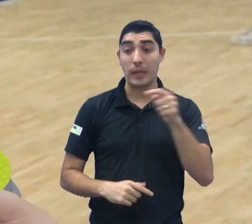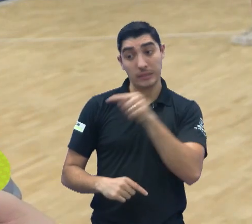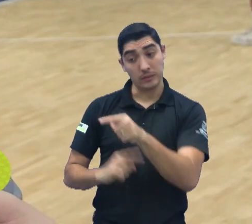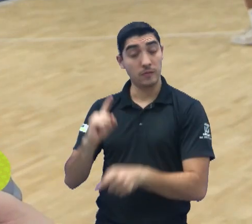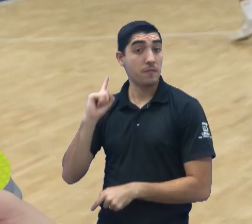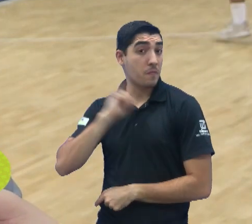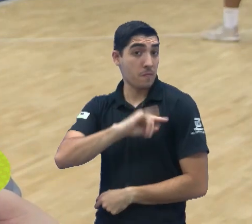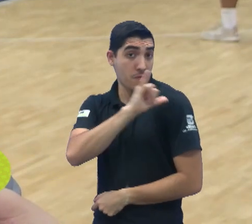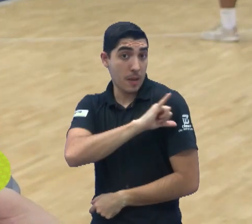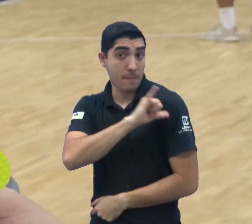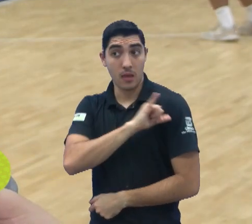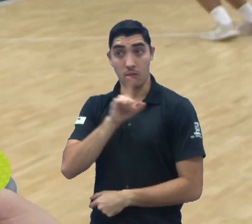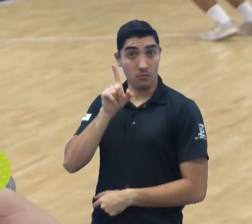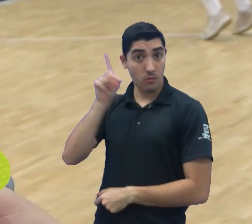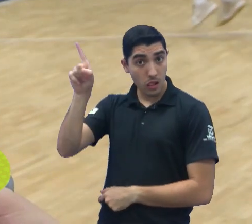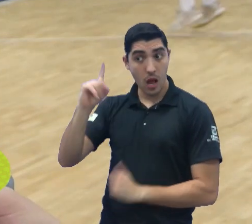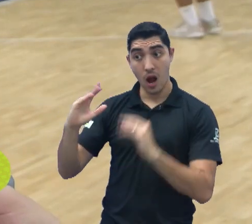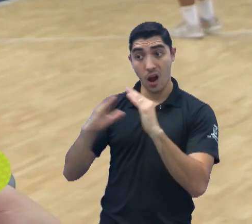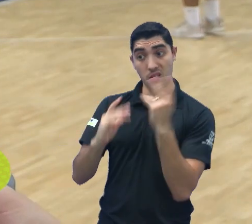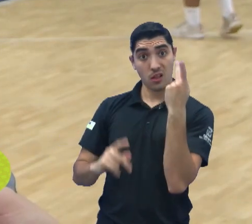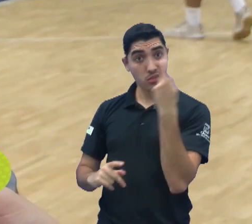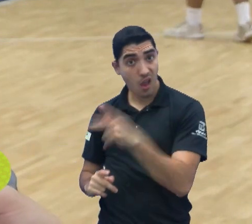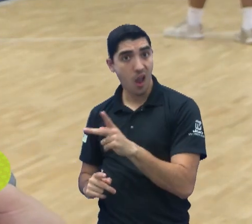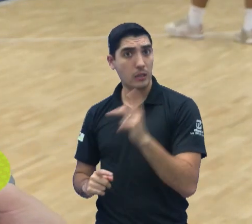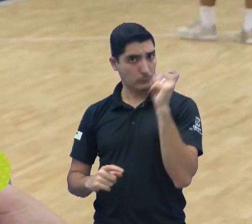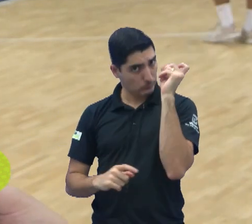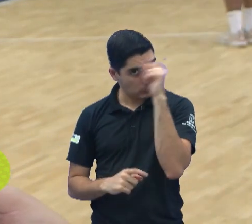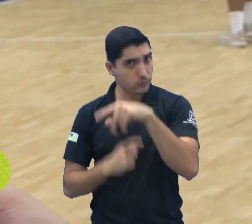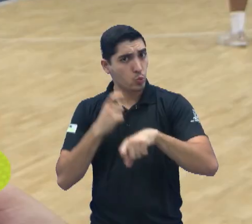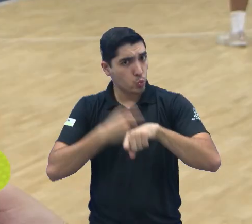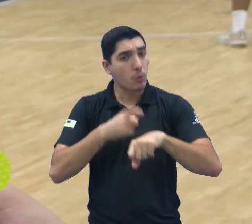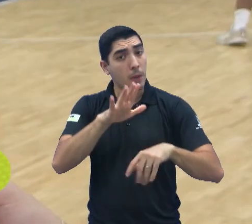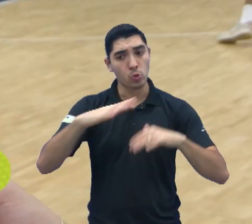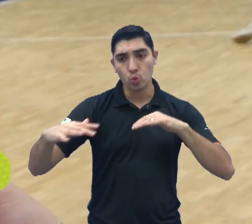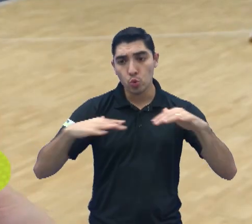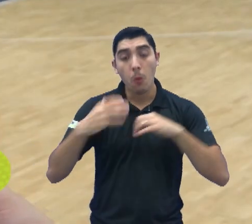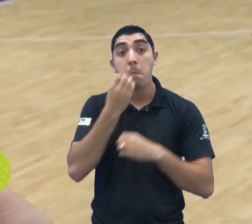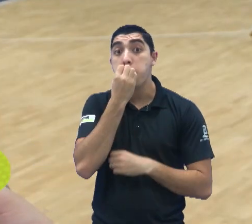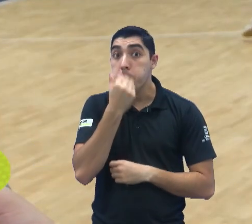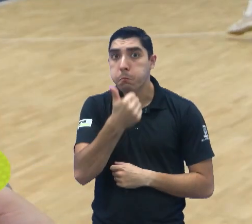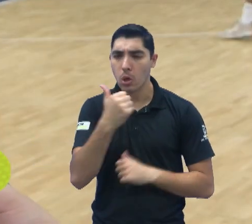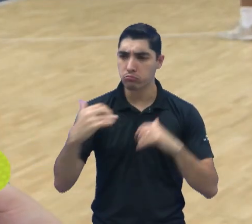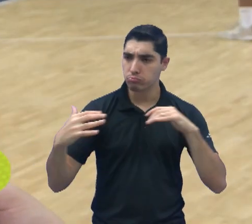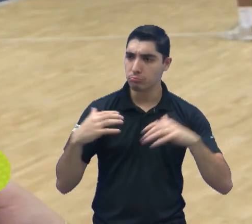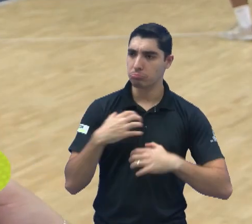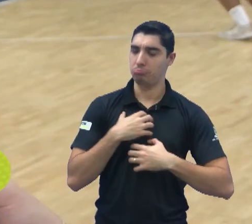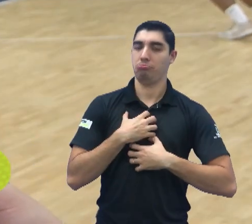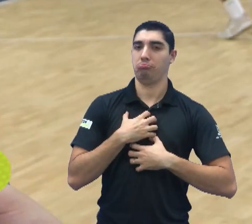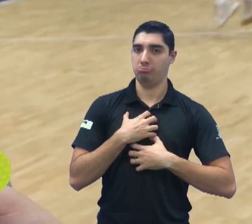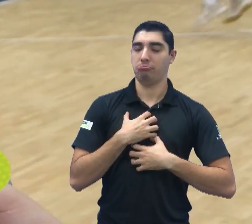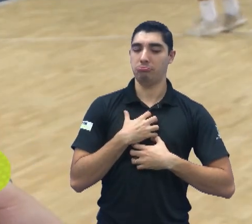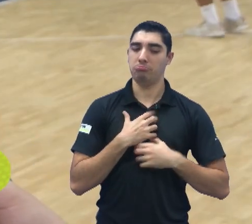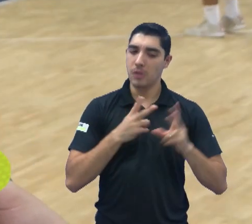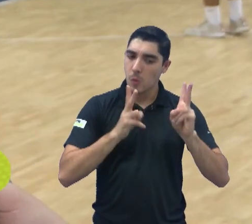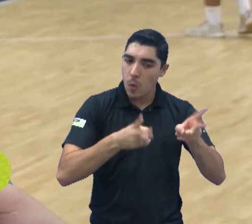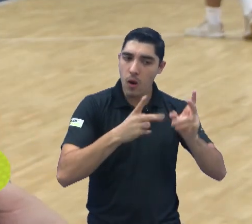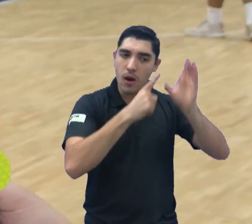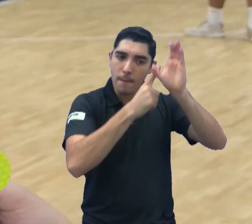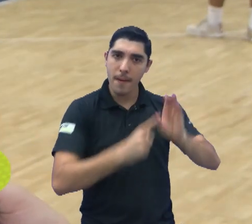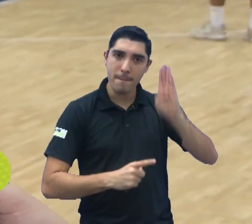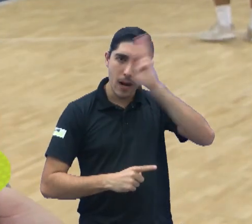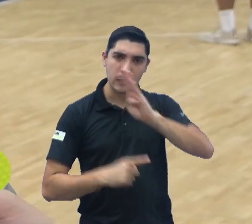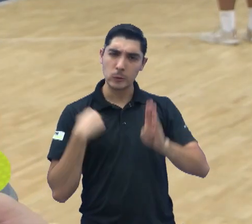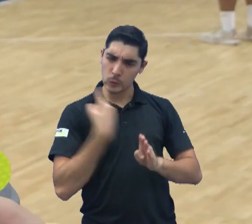na casa deles, com a torcida. Então acho que foi um jogo muito bom, que nos deu também moral aí para a continuidade do campeonato e para a gente continuar lutando e buscando